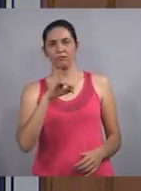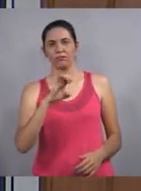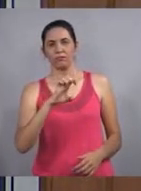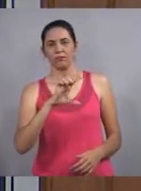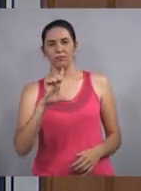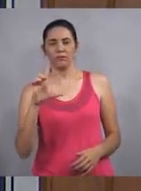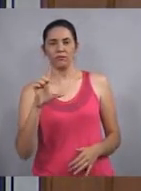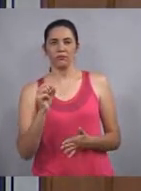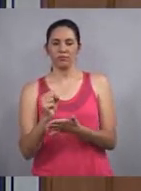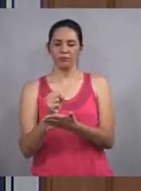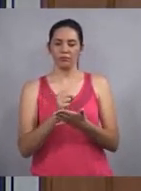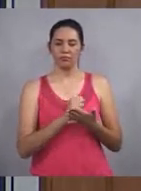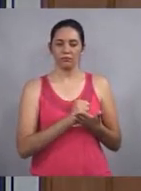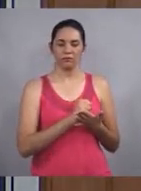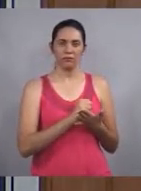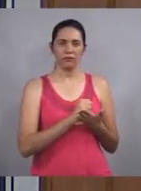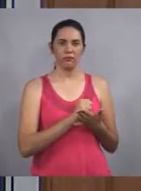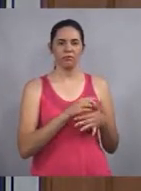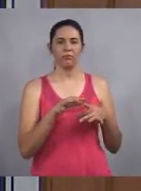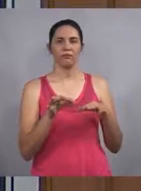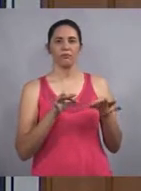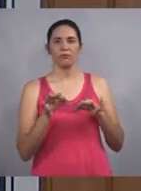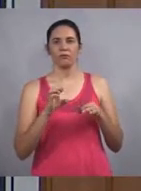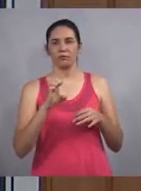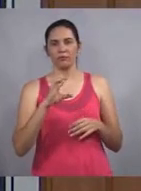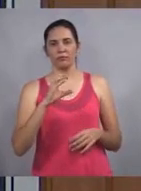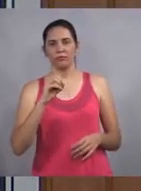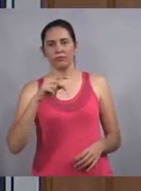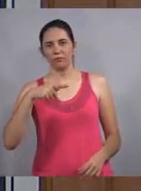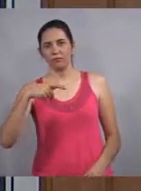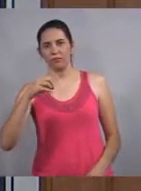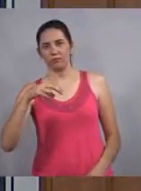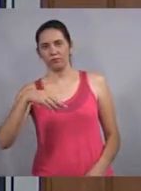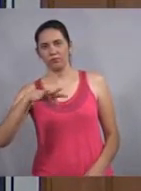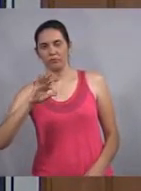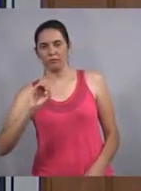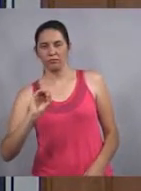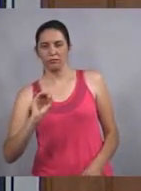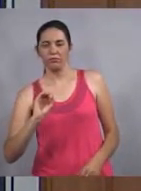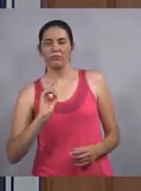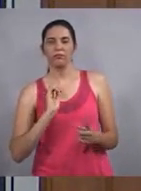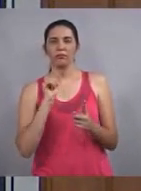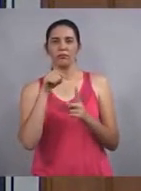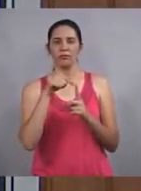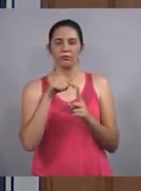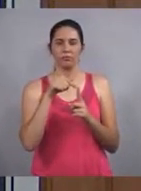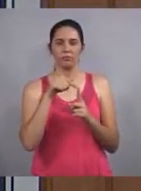encaminhou para essa casa a nossa indicação do projeto Ecopontos, que visa justamente